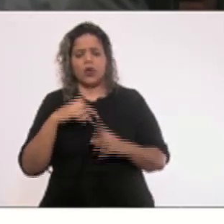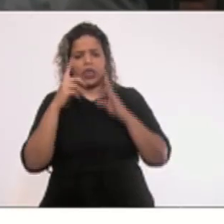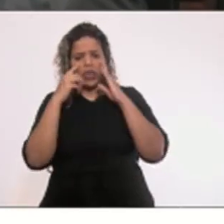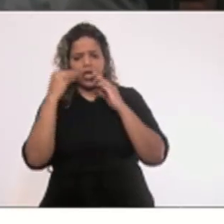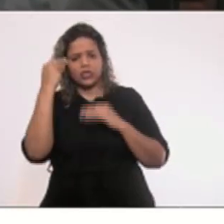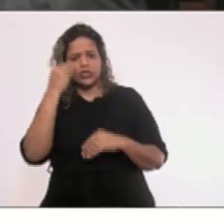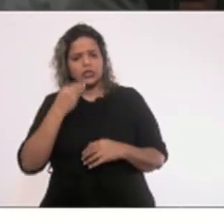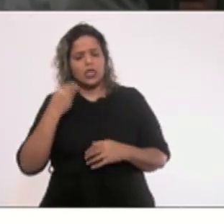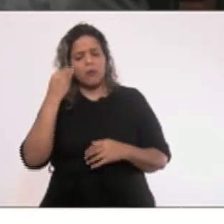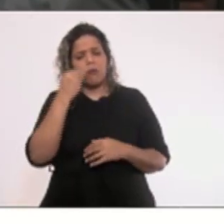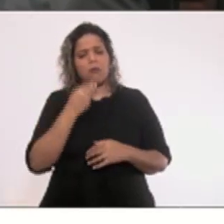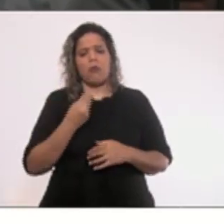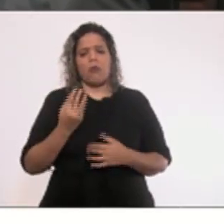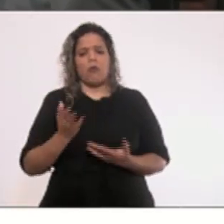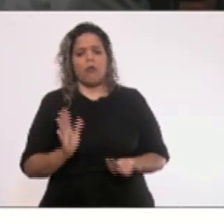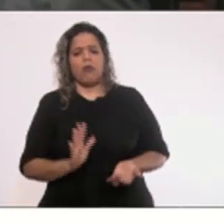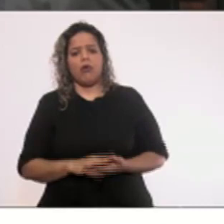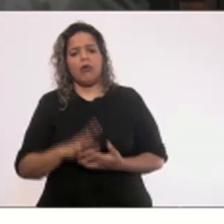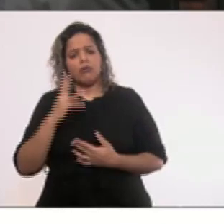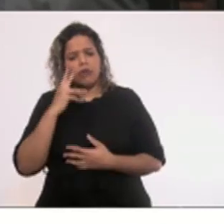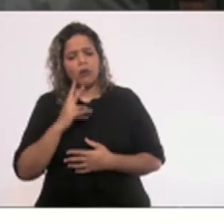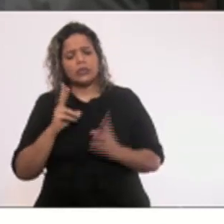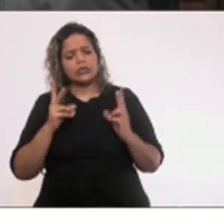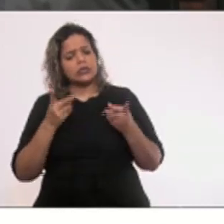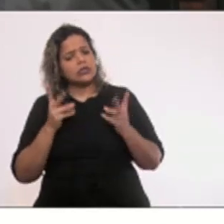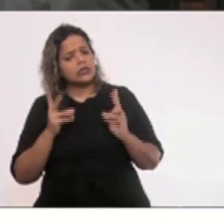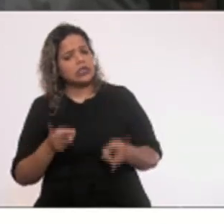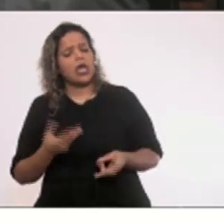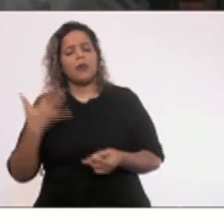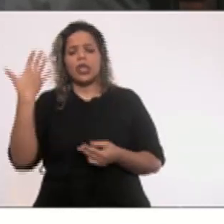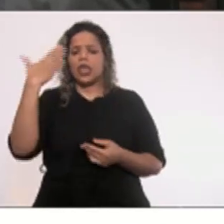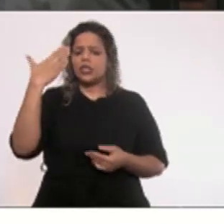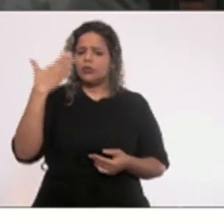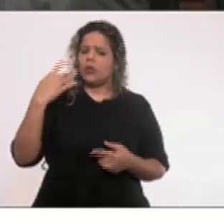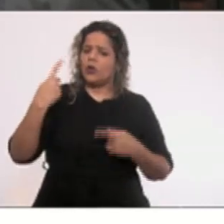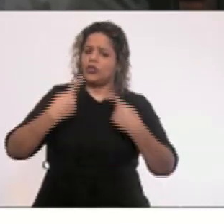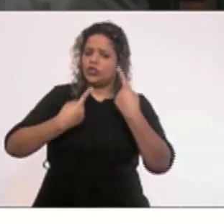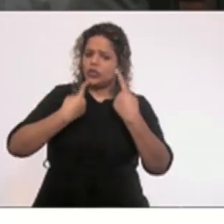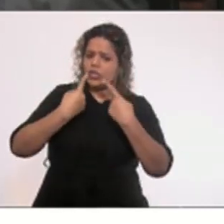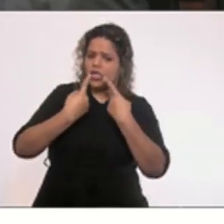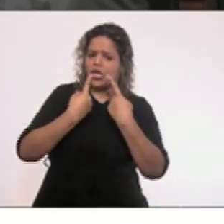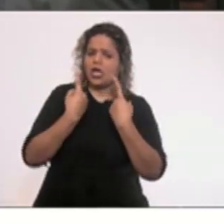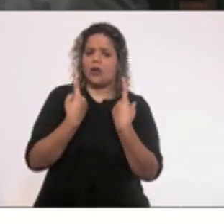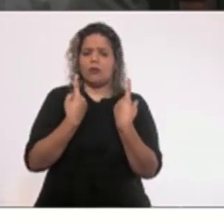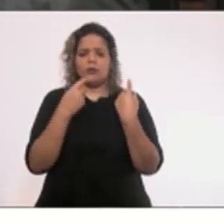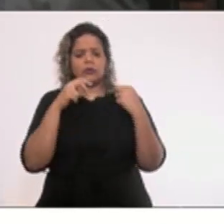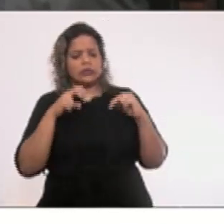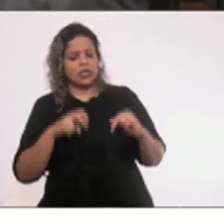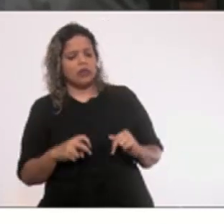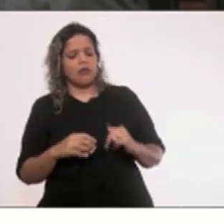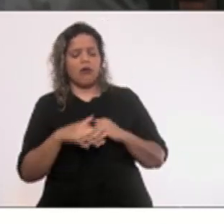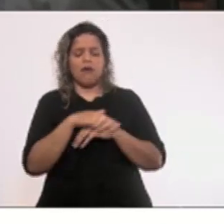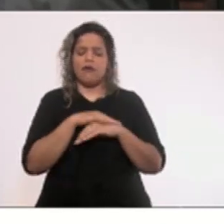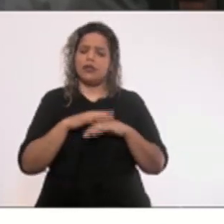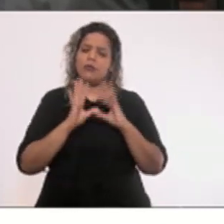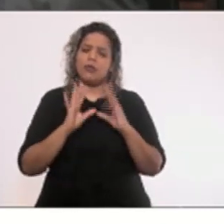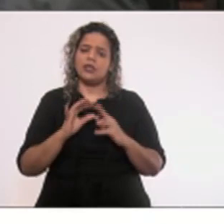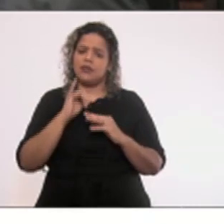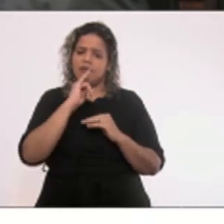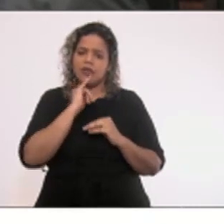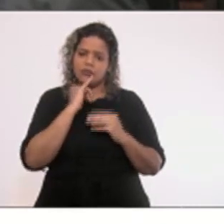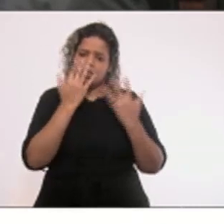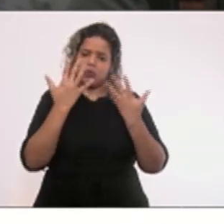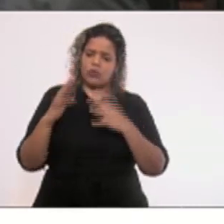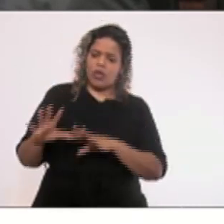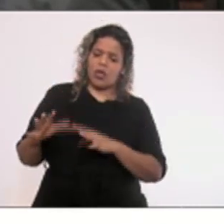meu... que eu persigo sempre aqui, ter um entendimento, um diálogo, sentar e conversar. Mas, infelizmente, quando uma parte